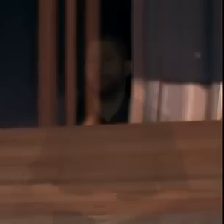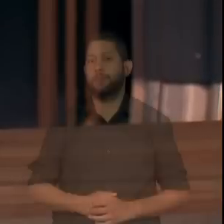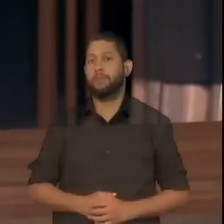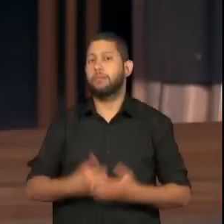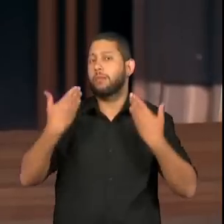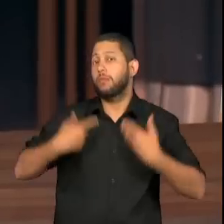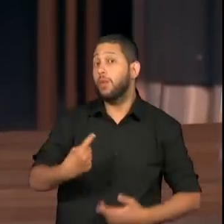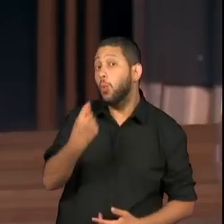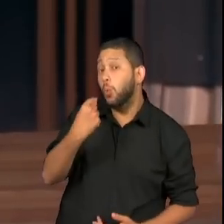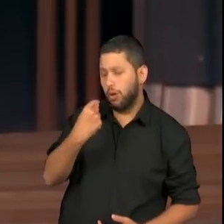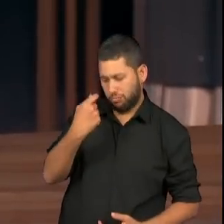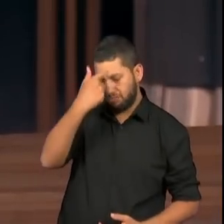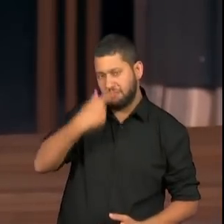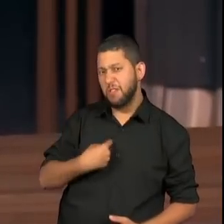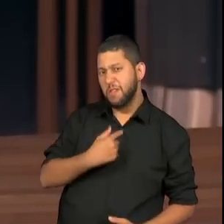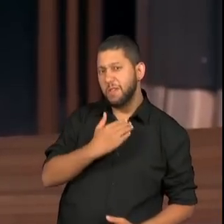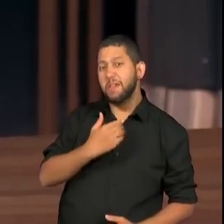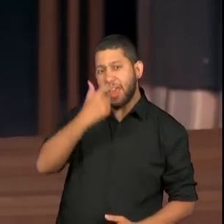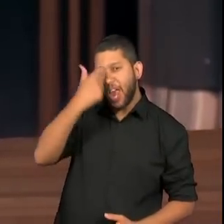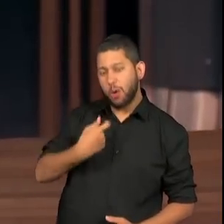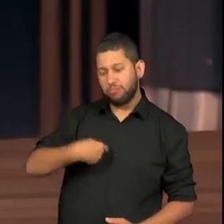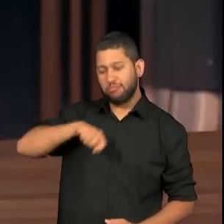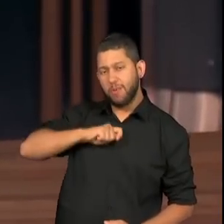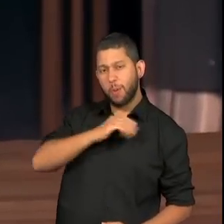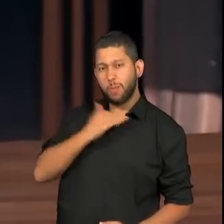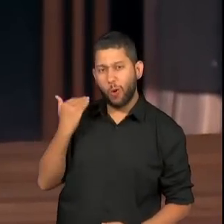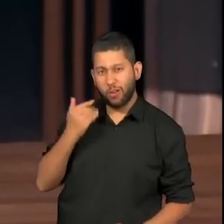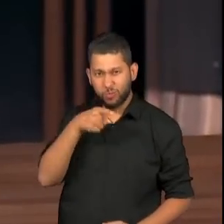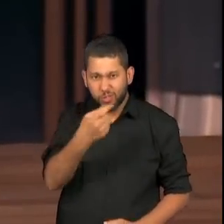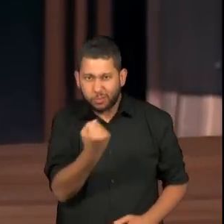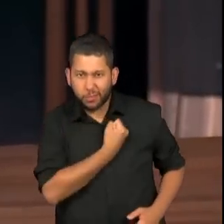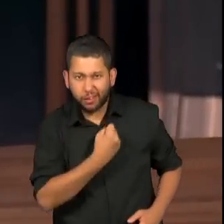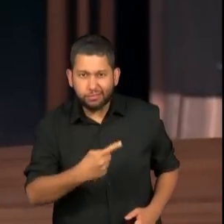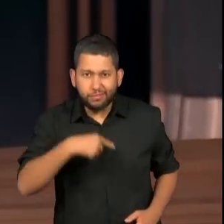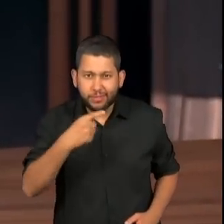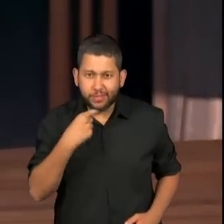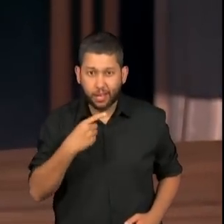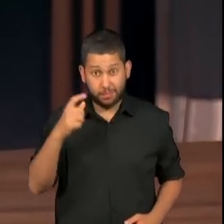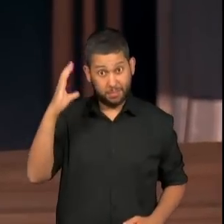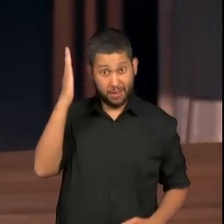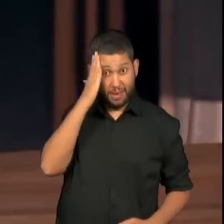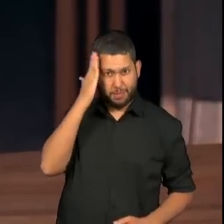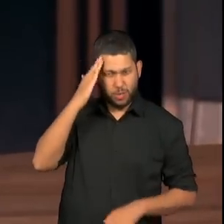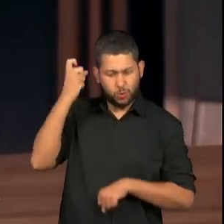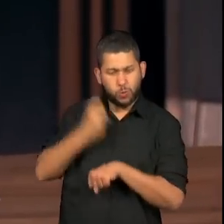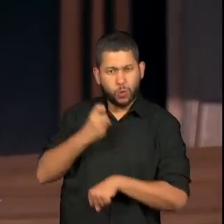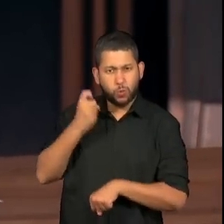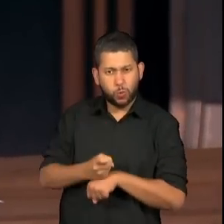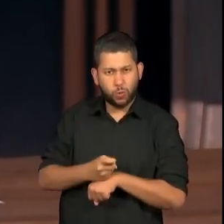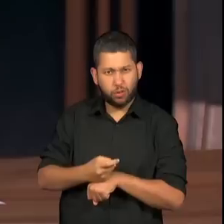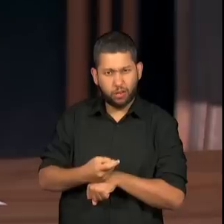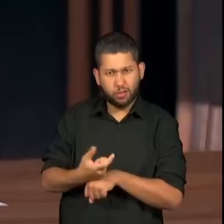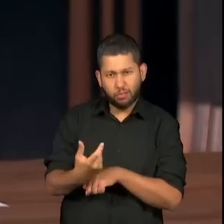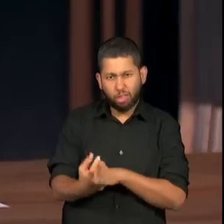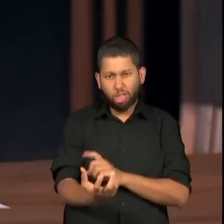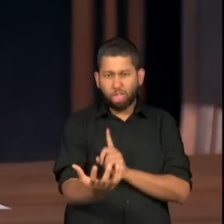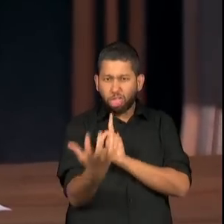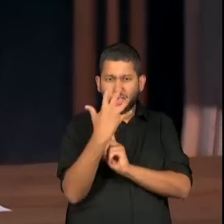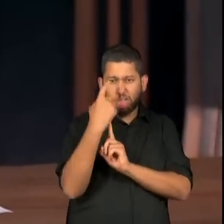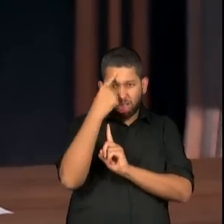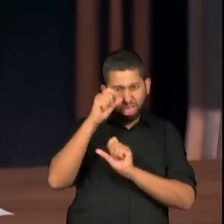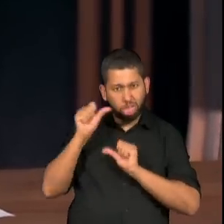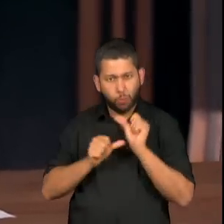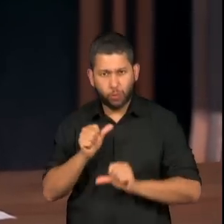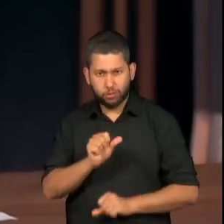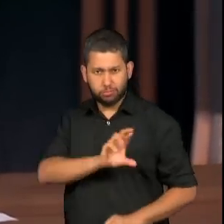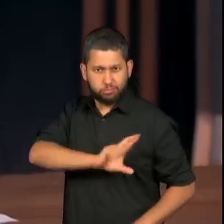Eu sou a própria morte, você não pode me matar. Tenho a cabeça dura, não tente me mudar. Eu sou assim